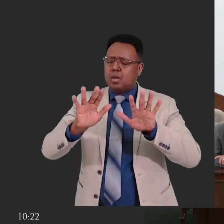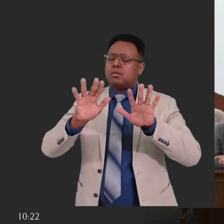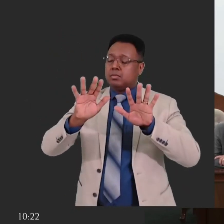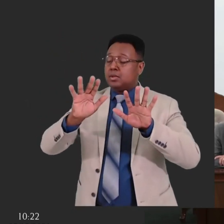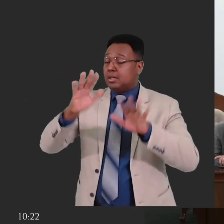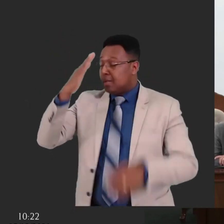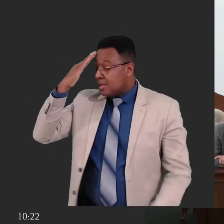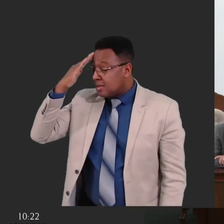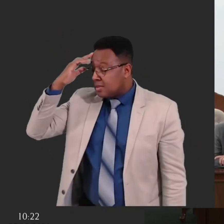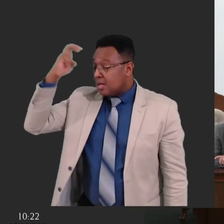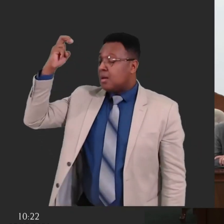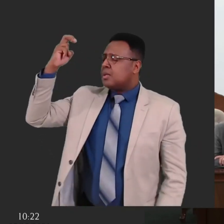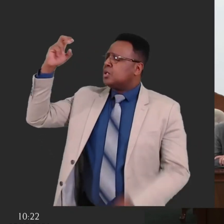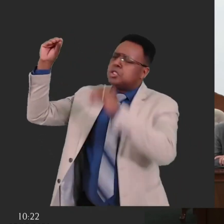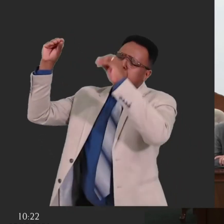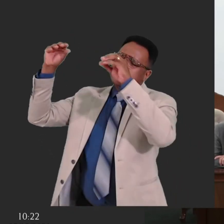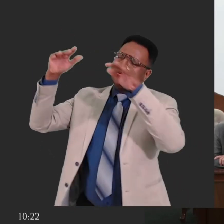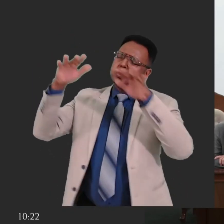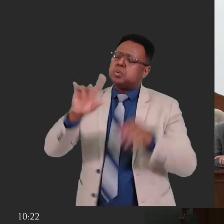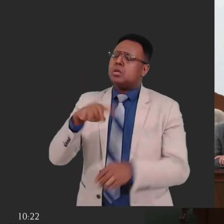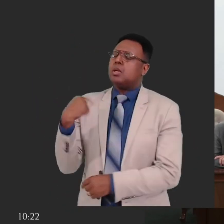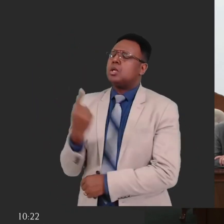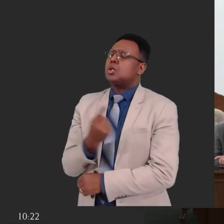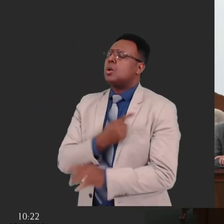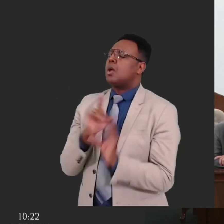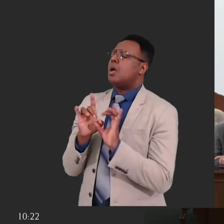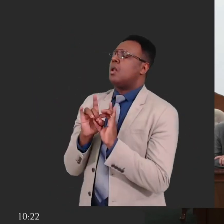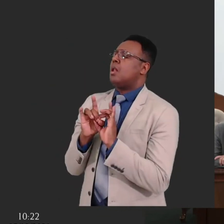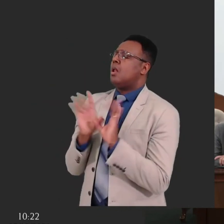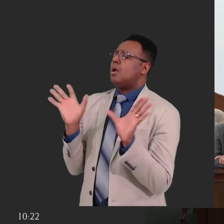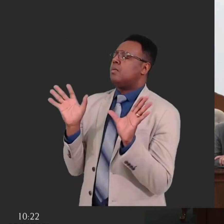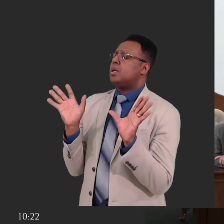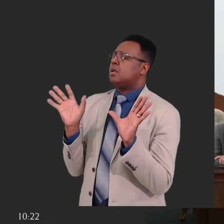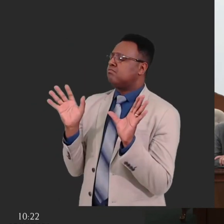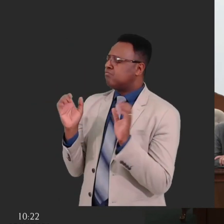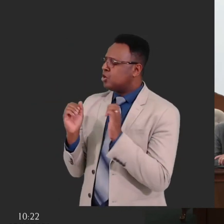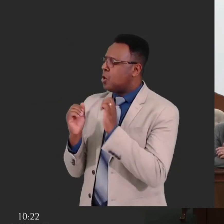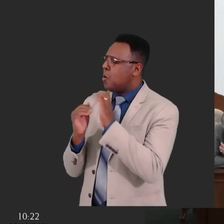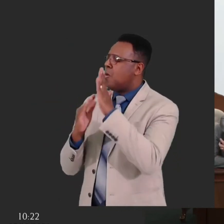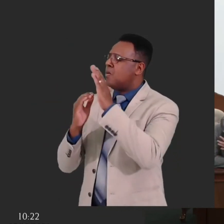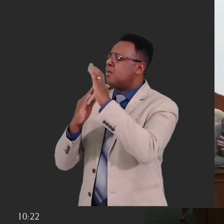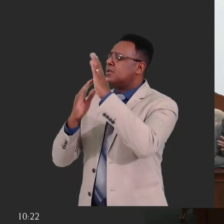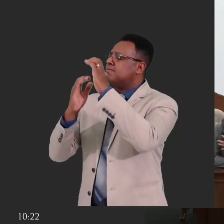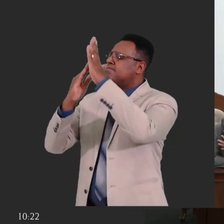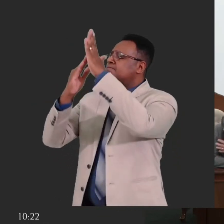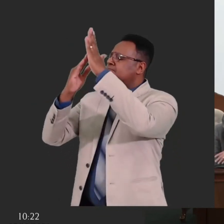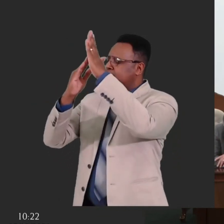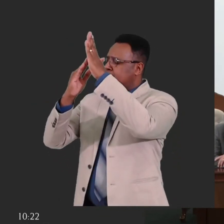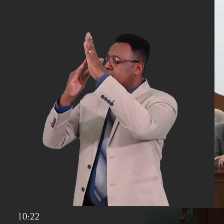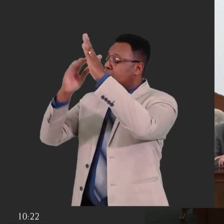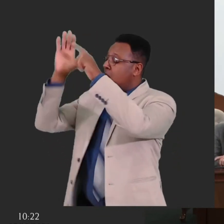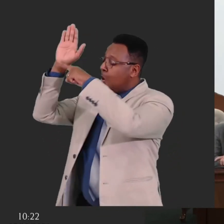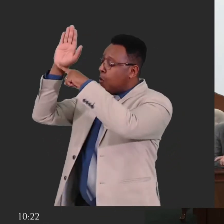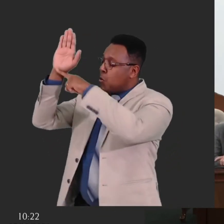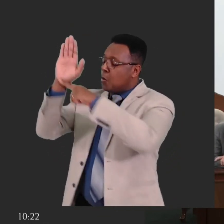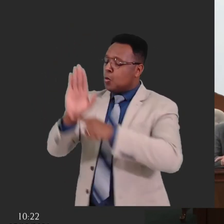tudo nós tenhamos liberdade sempre de Te glorificar. Guarda-nos do